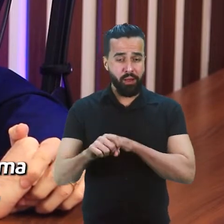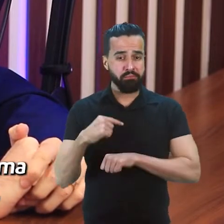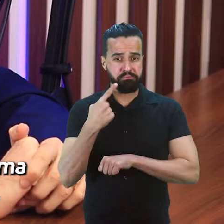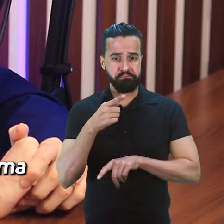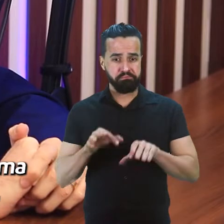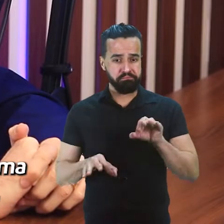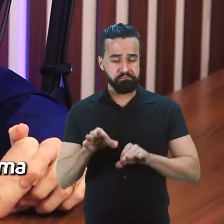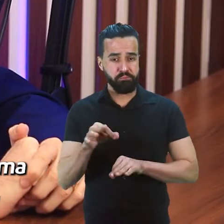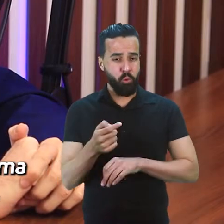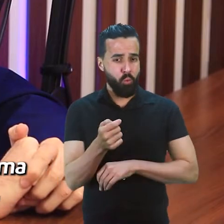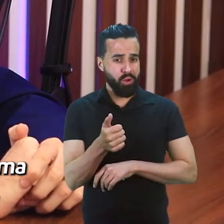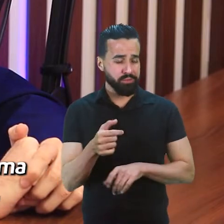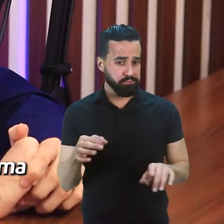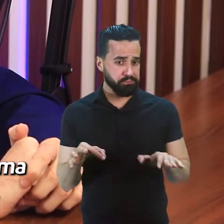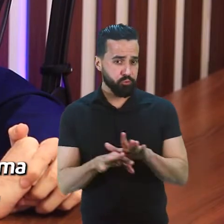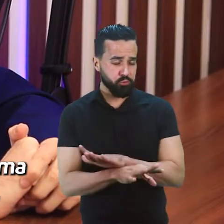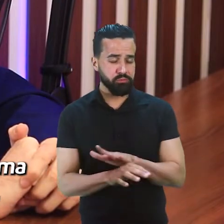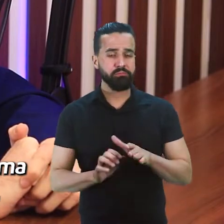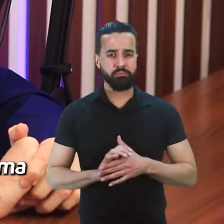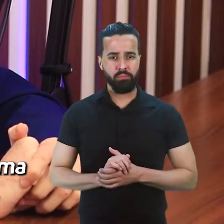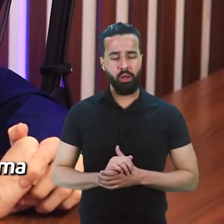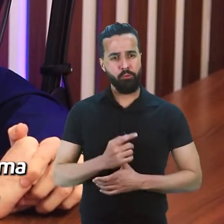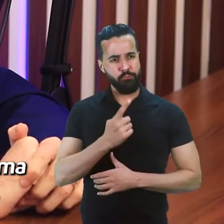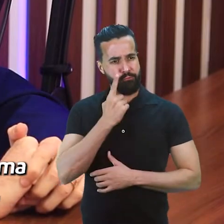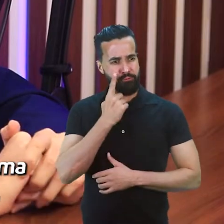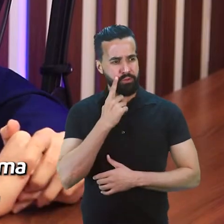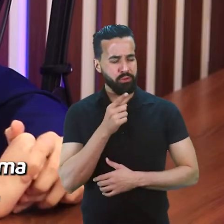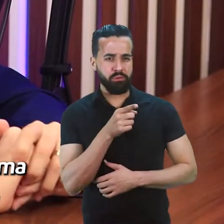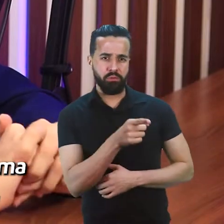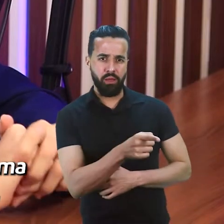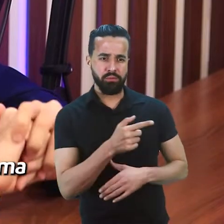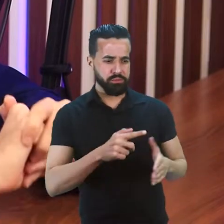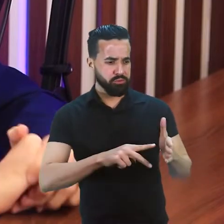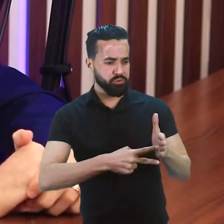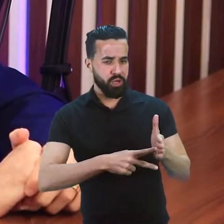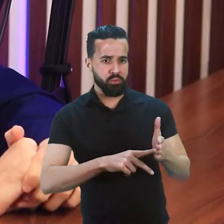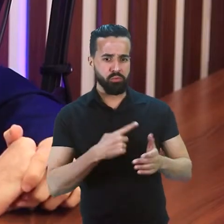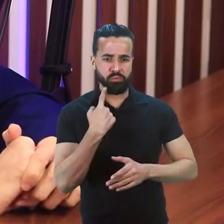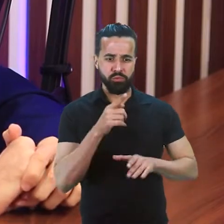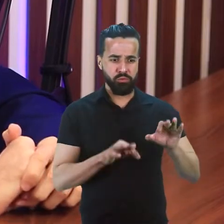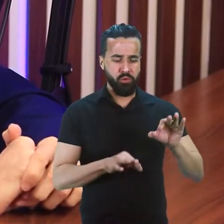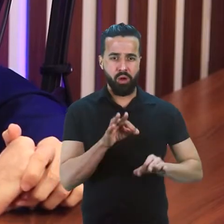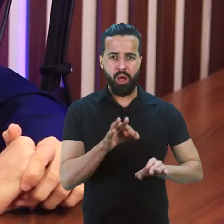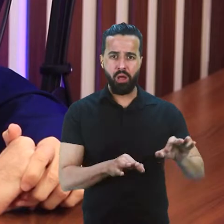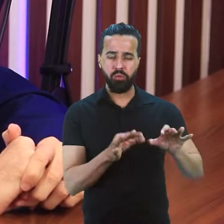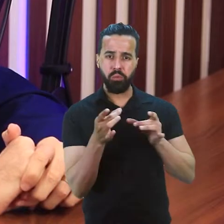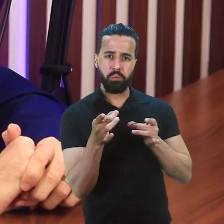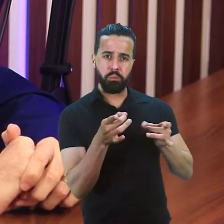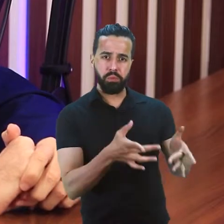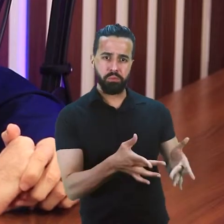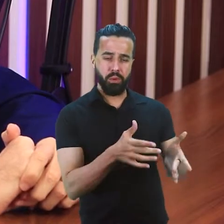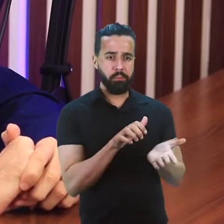que um advogado que estava lá dando uma assistência tinha parado, tinha saído, eles tinham